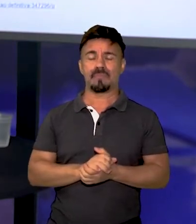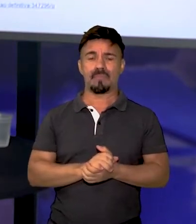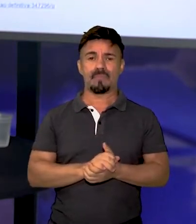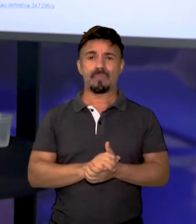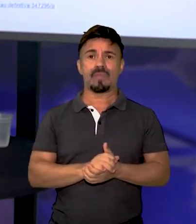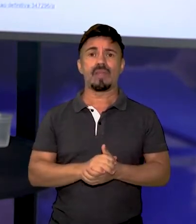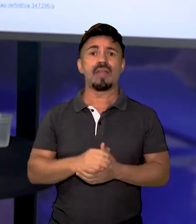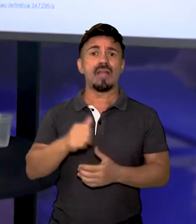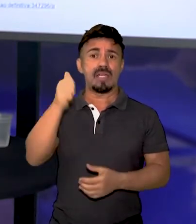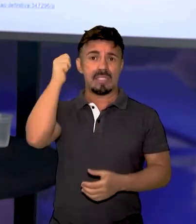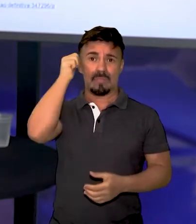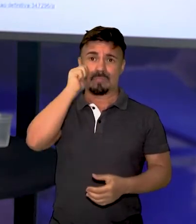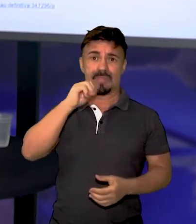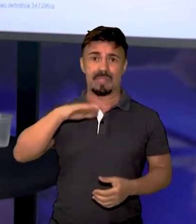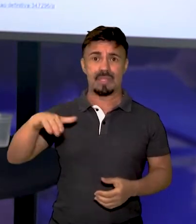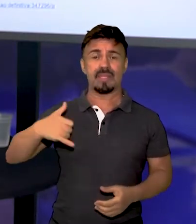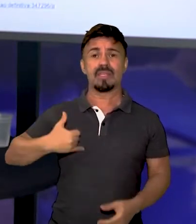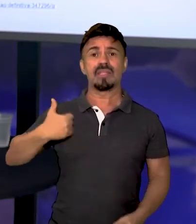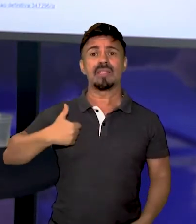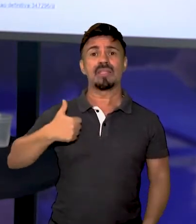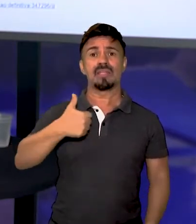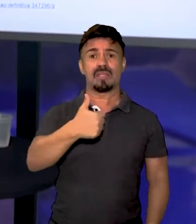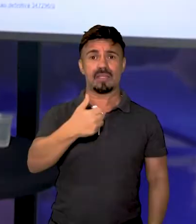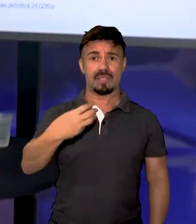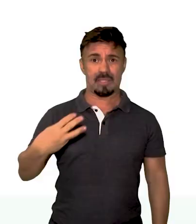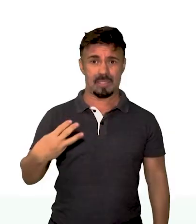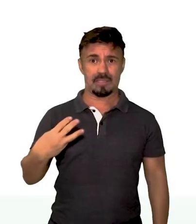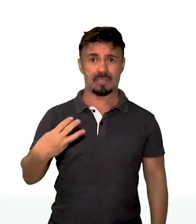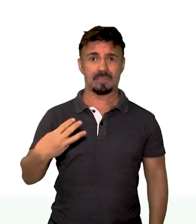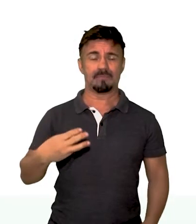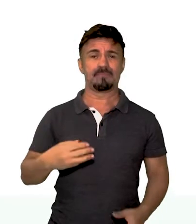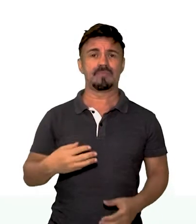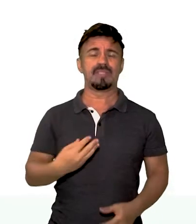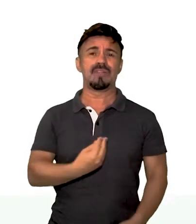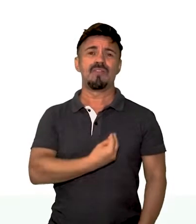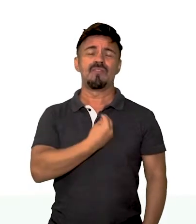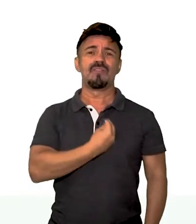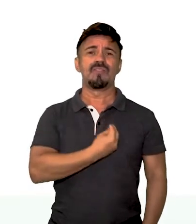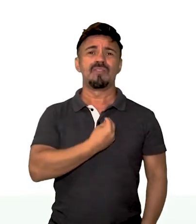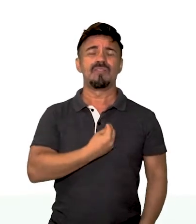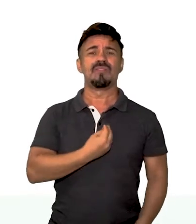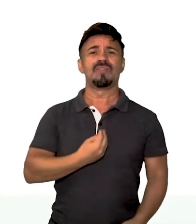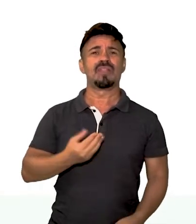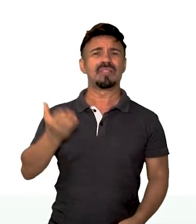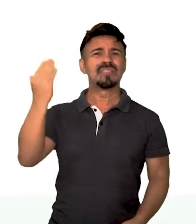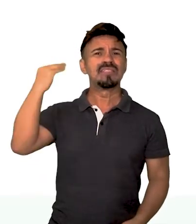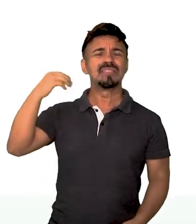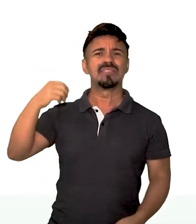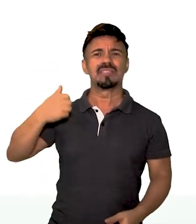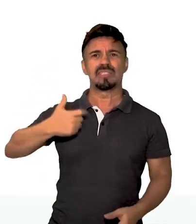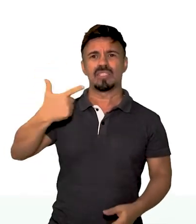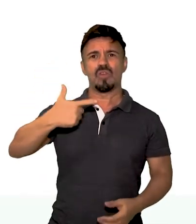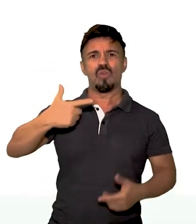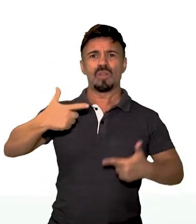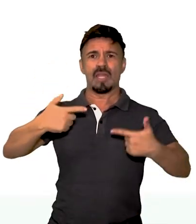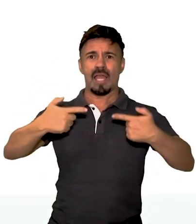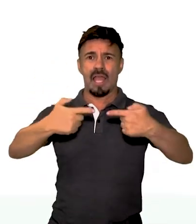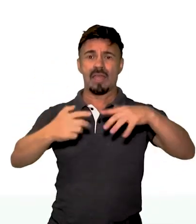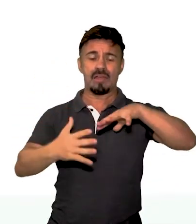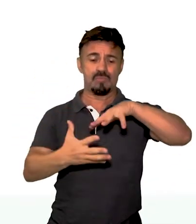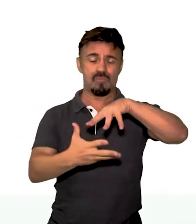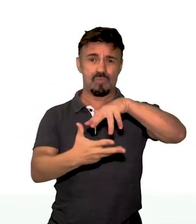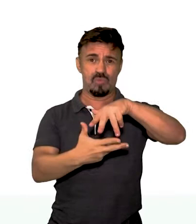Essa adolescente, ela tinha apenas 13 anos de idade. Então, ela viveu durante a Segunda Guerra Mundial, Anne Frank,